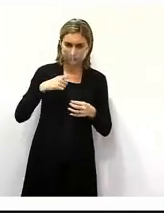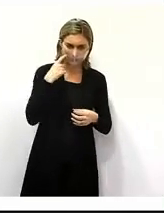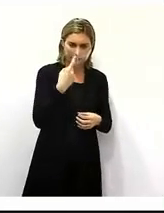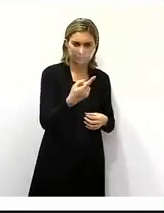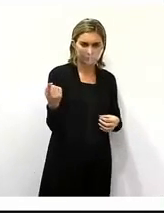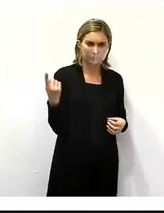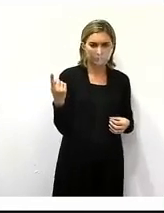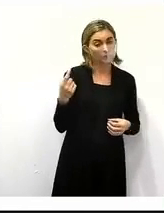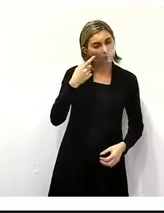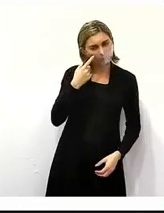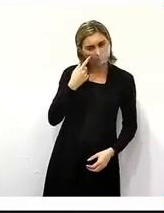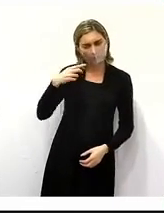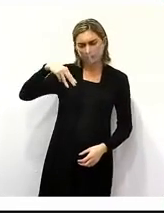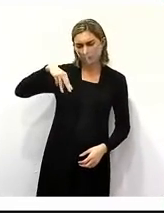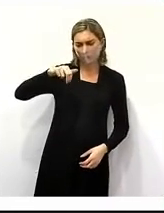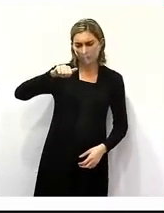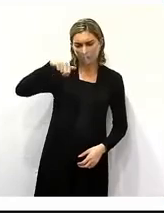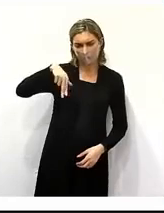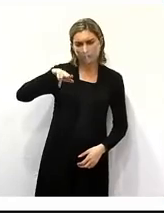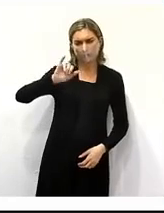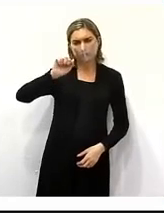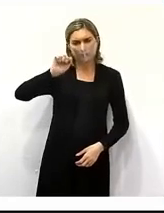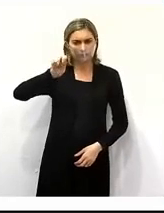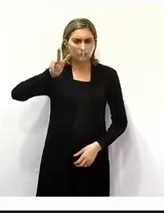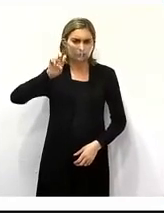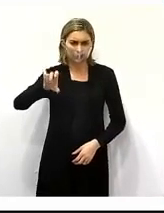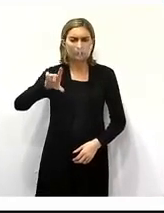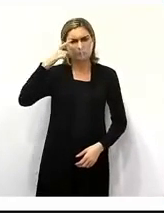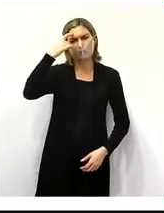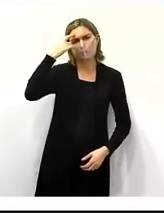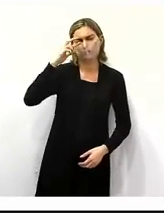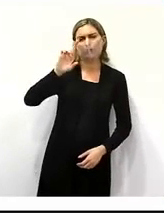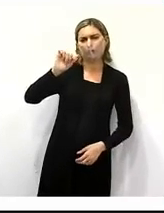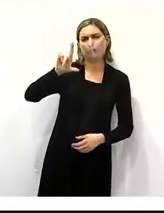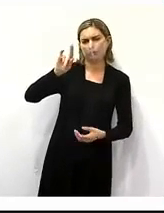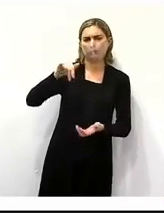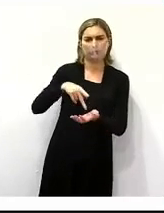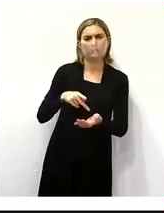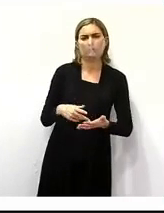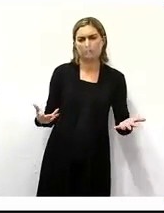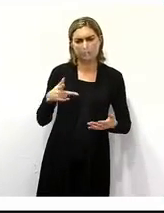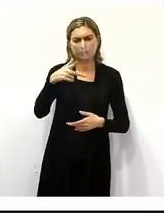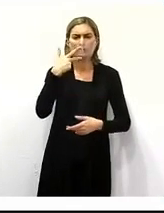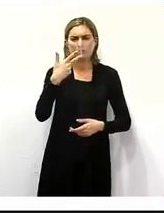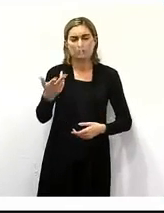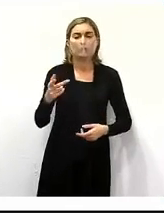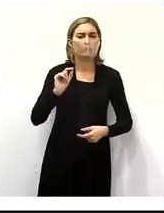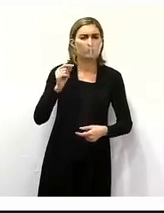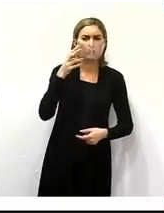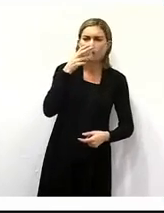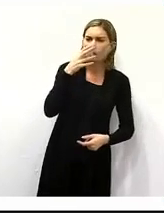gente. Olha, Maquiavel, ele é realista, tá certo? O que ele está dizendo aí foi o que